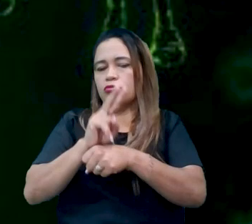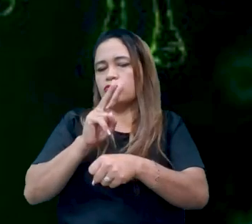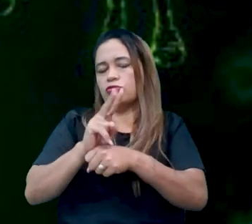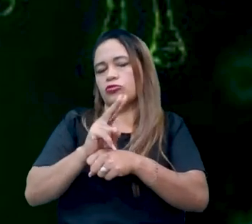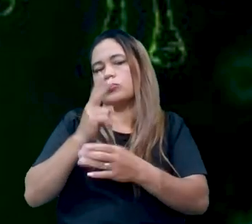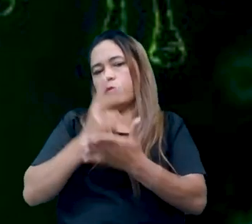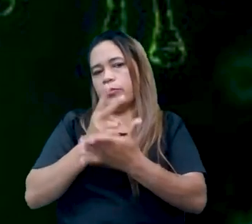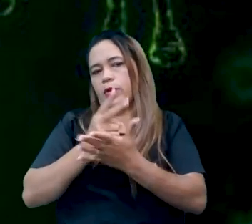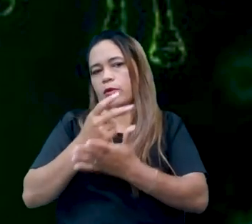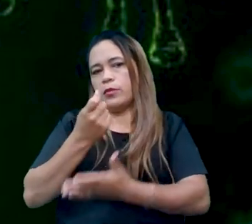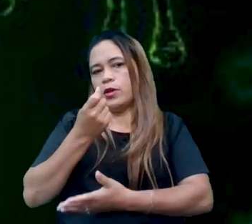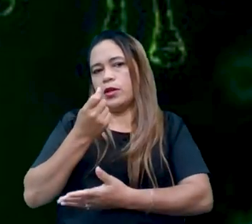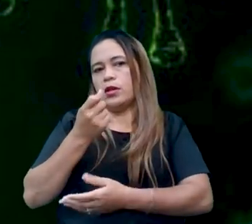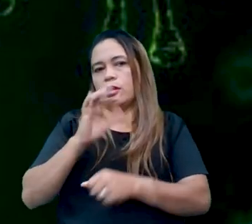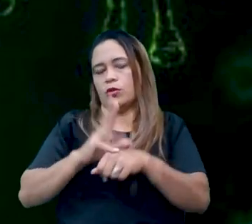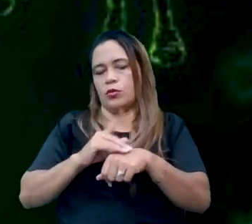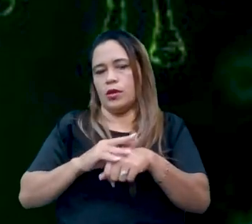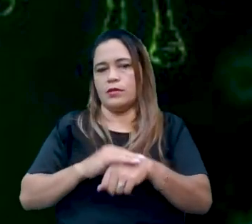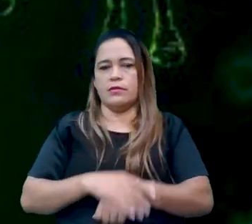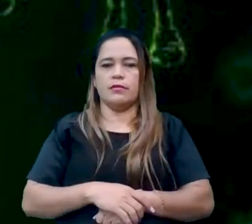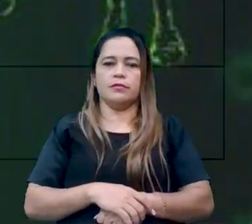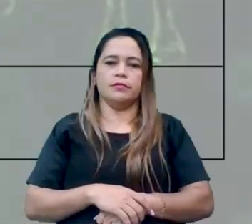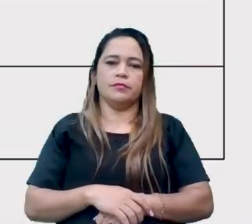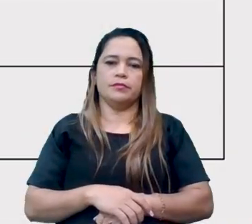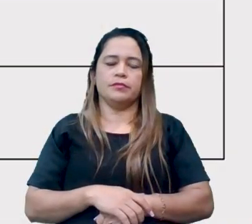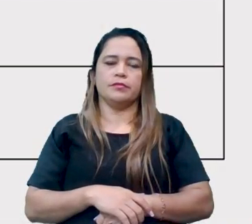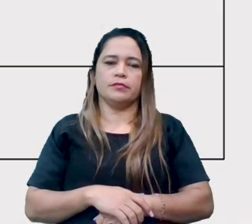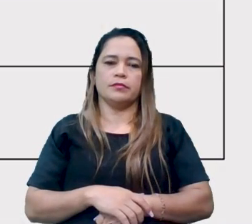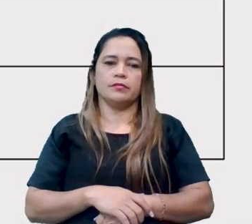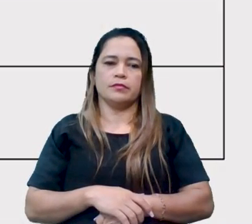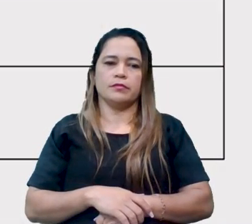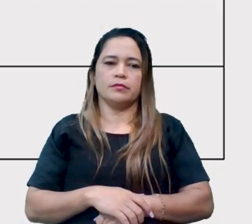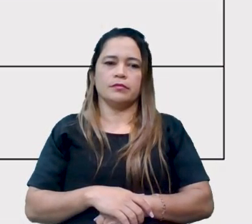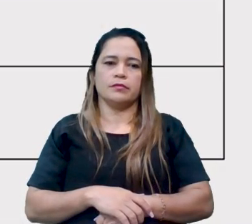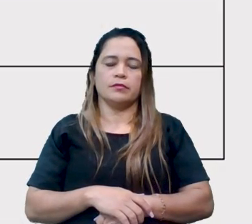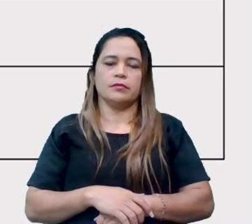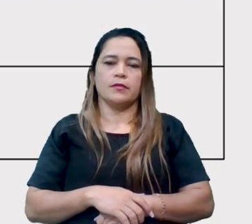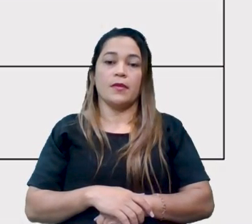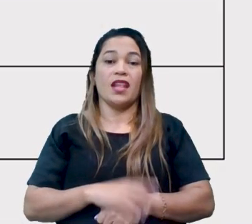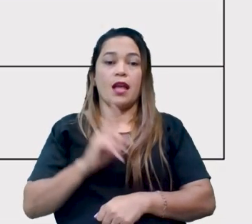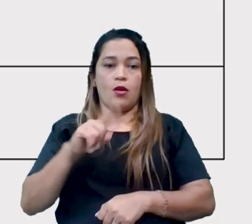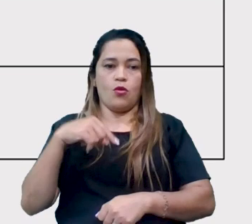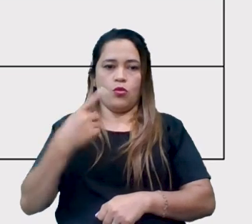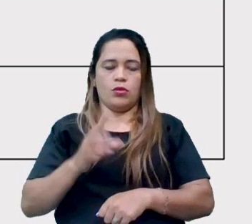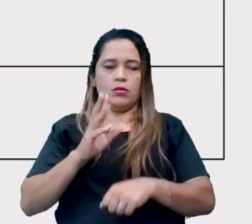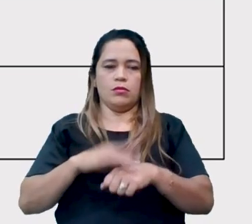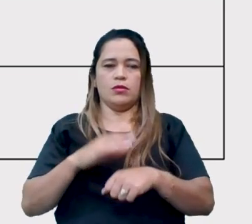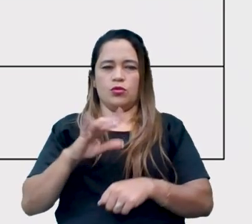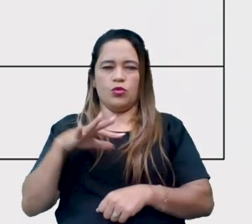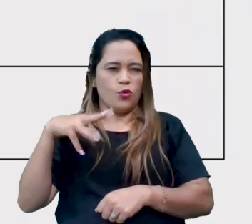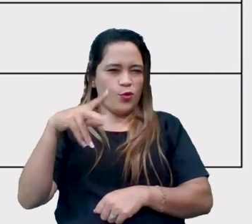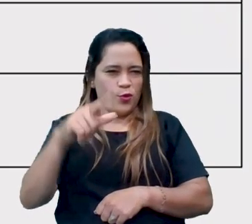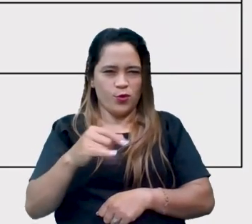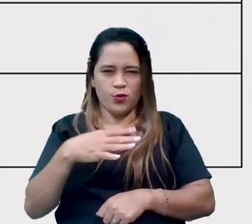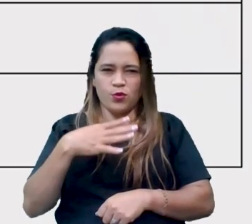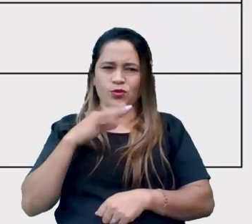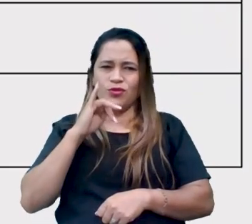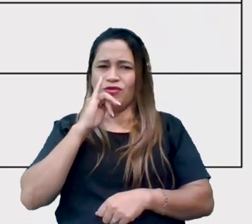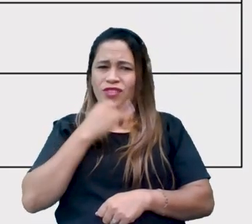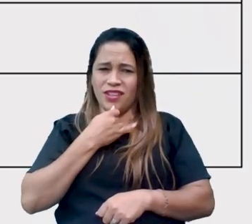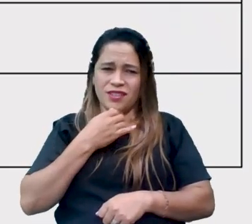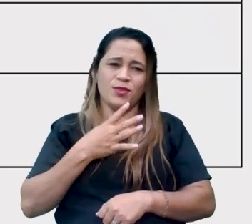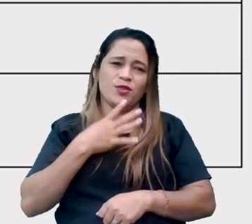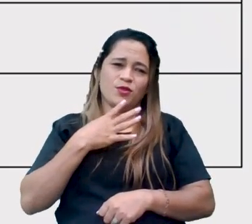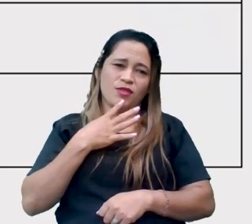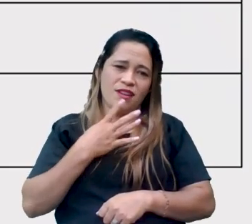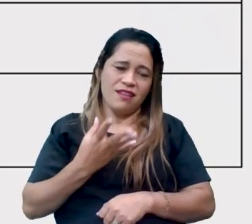mesma doença. Tá ok? Bora para a tela, vamos lá, continuar o nosso quadrinho aqui. A próxima doença, eu acho que todo mundo, infelizmente, conhece